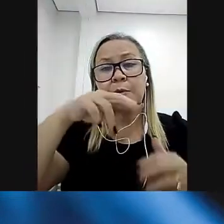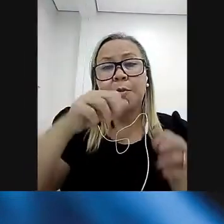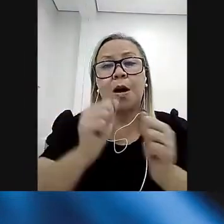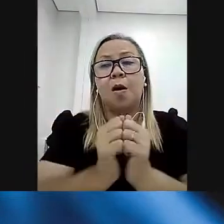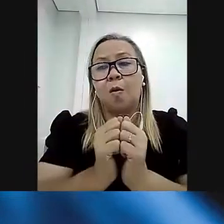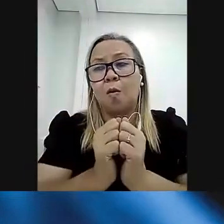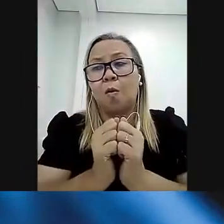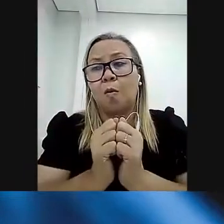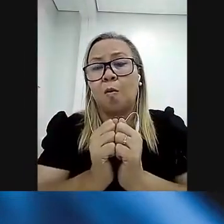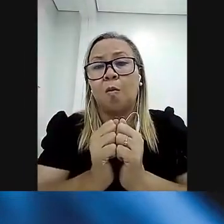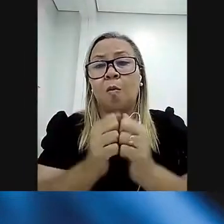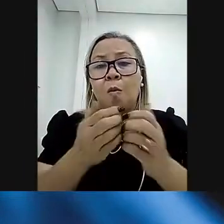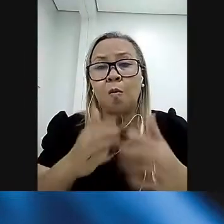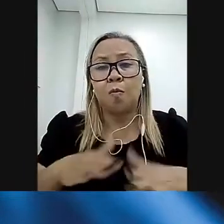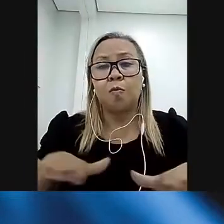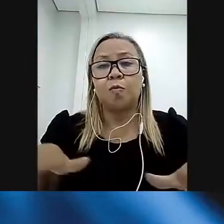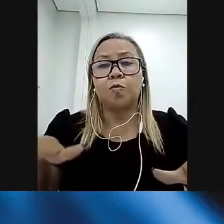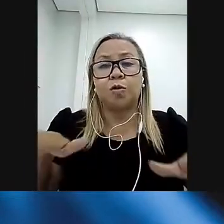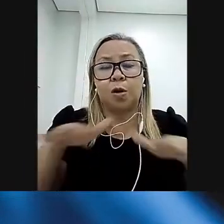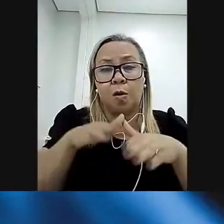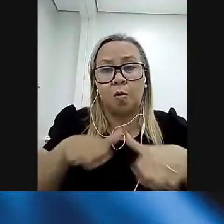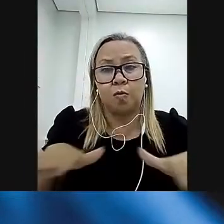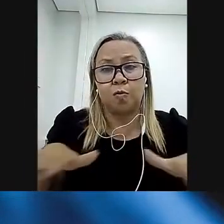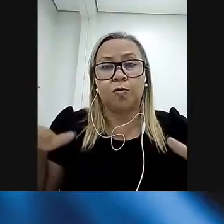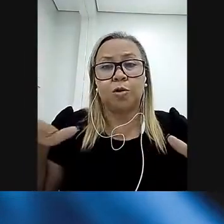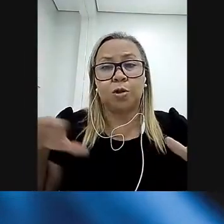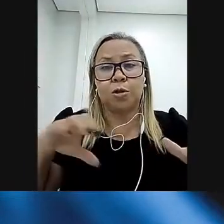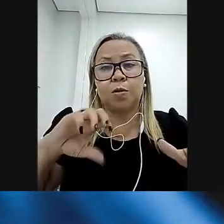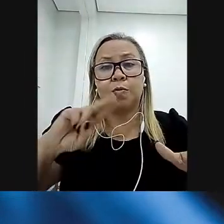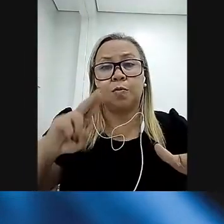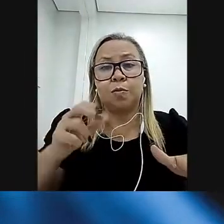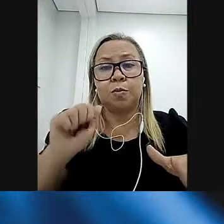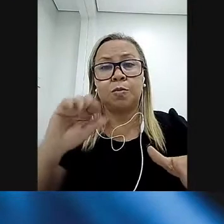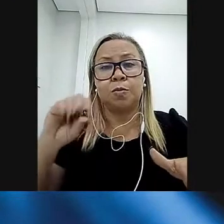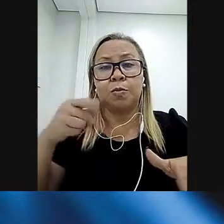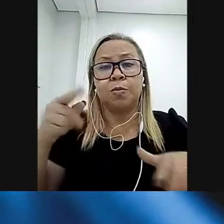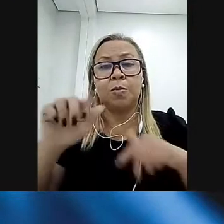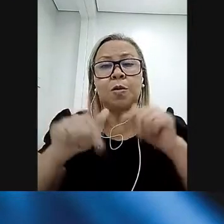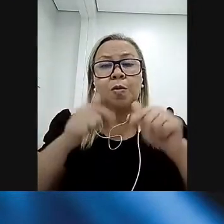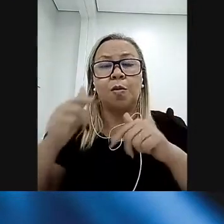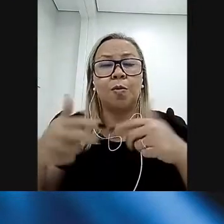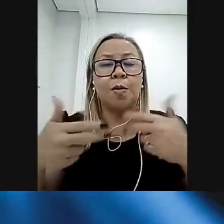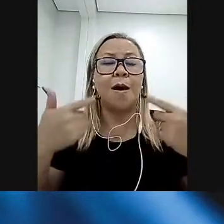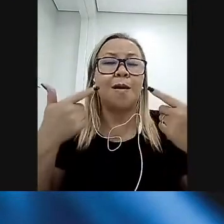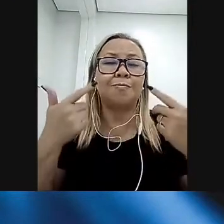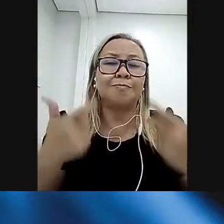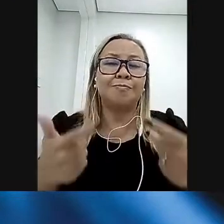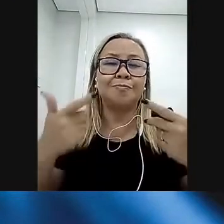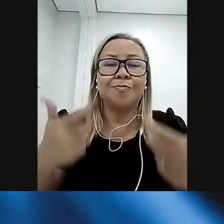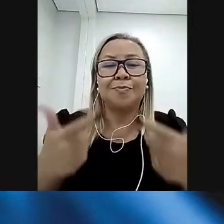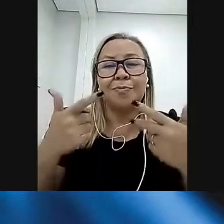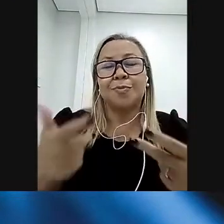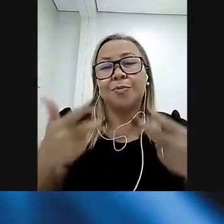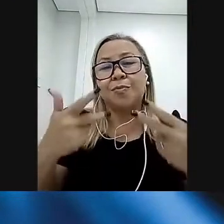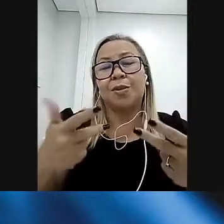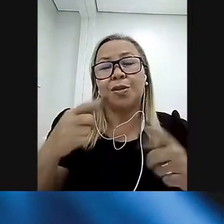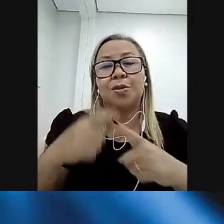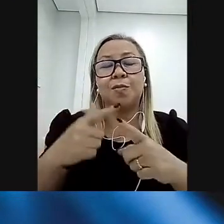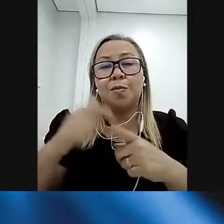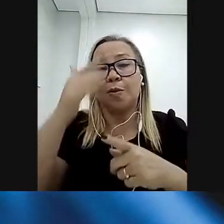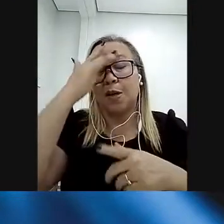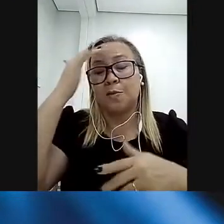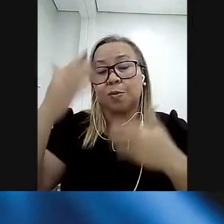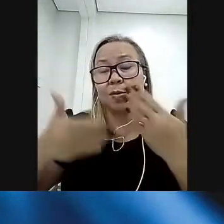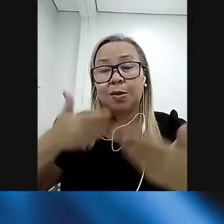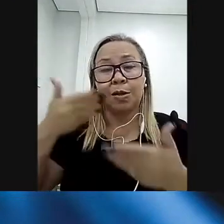o chão, né? É um trabalho muito divertido, porque as pessoas interagem umas com as outras, né,